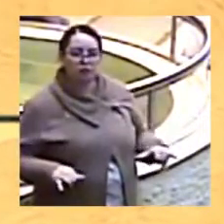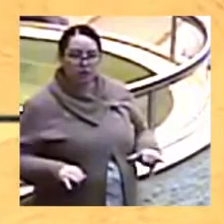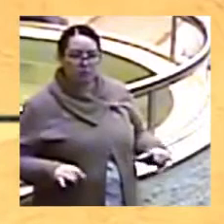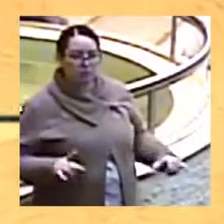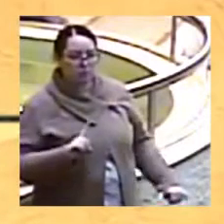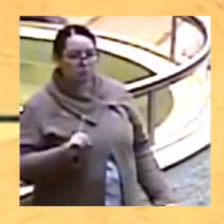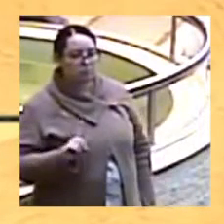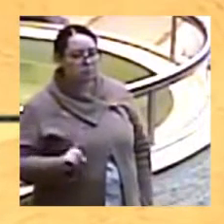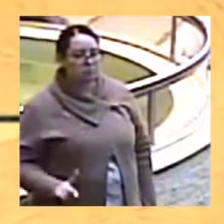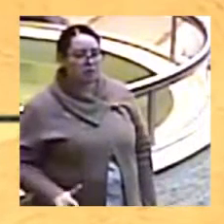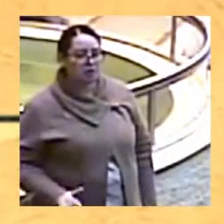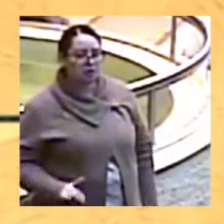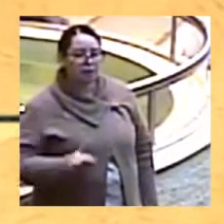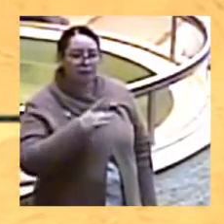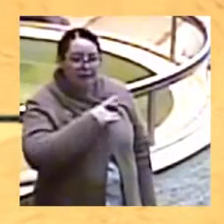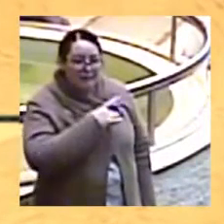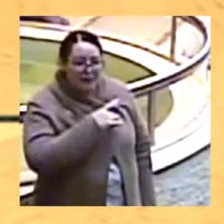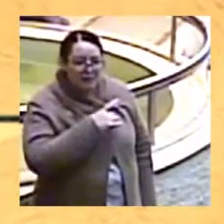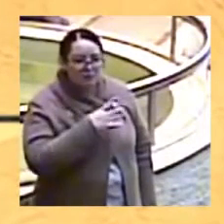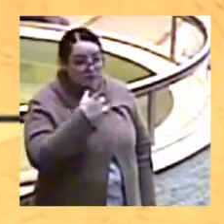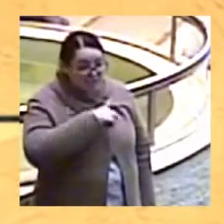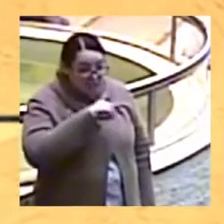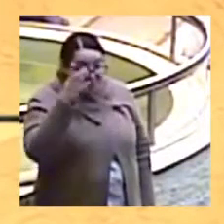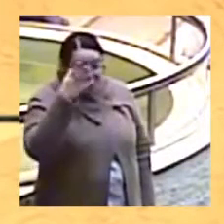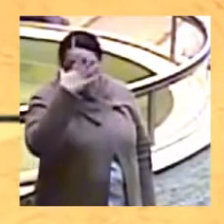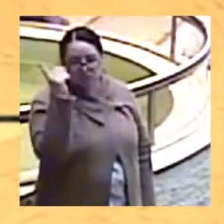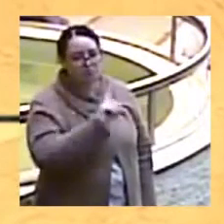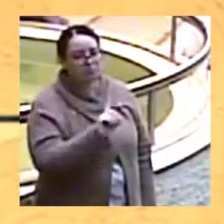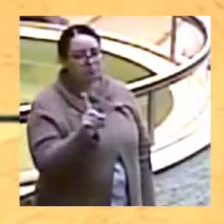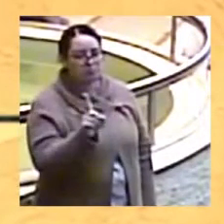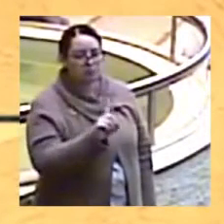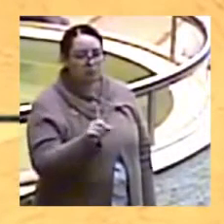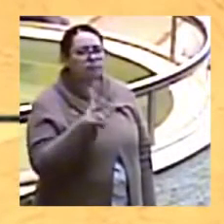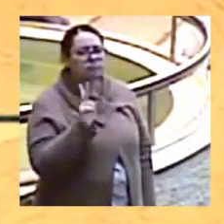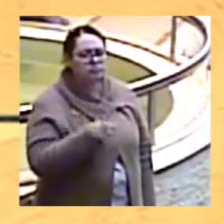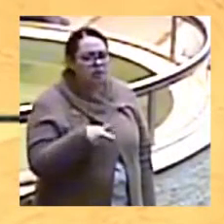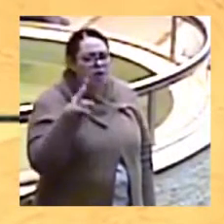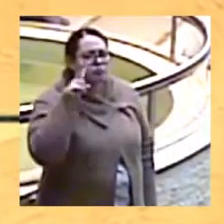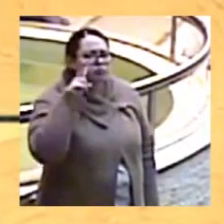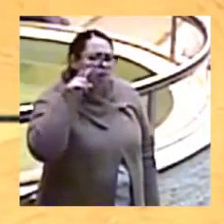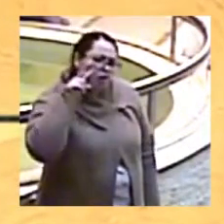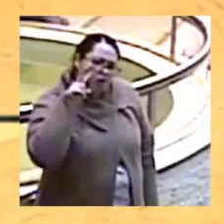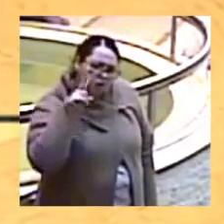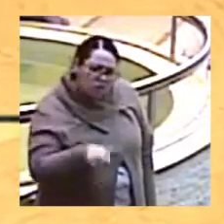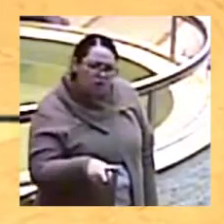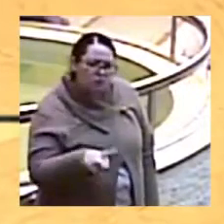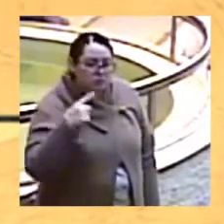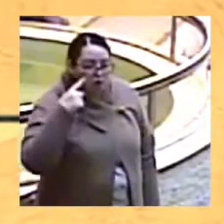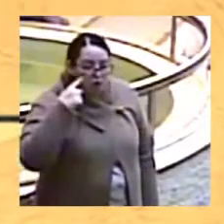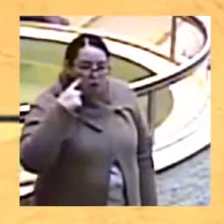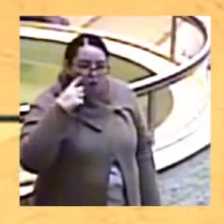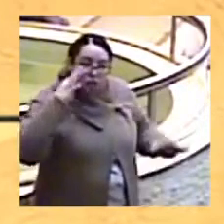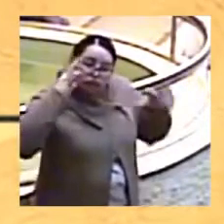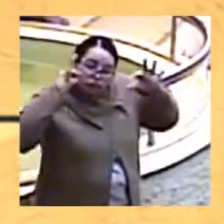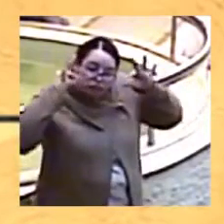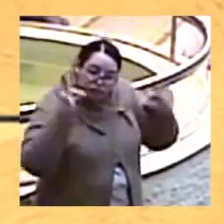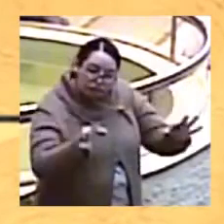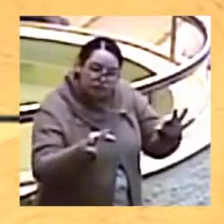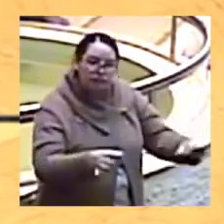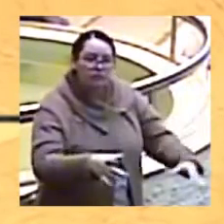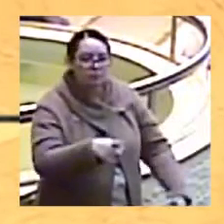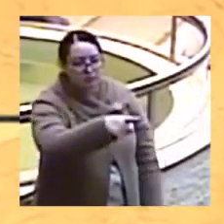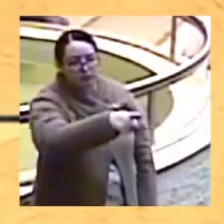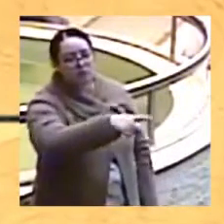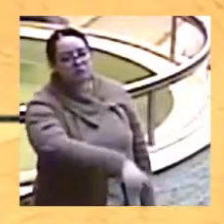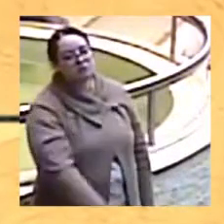do seu sofrimento, temor, Deus, se esqueceu disso, ele está olhando, os seus olhos, estão fitos, em você, é isso que está